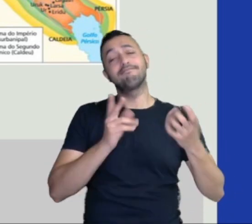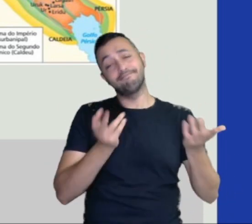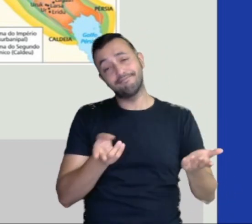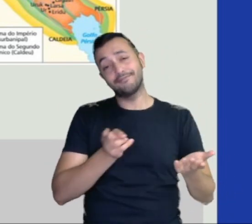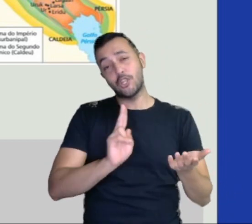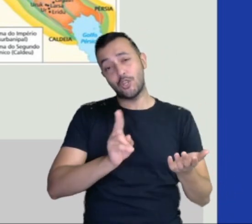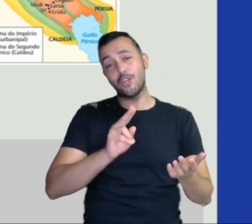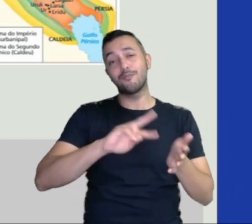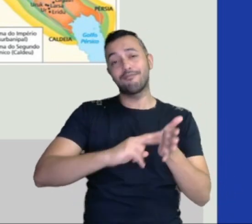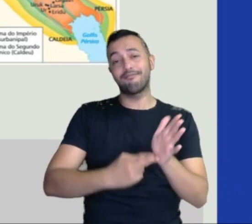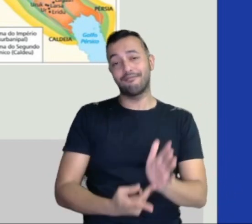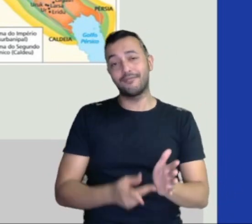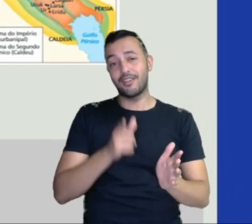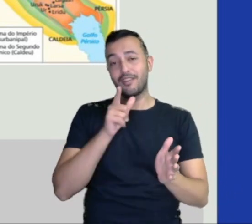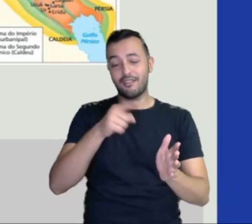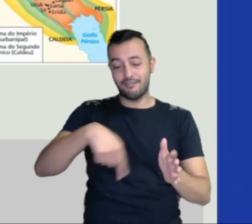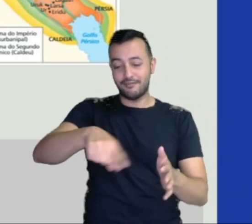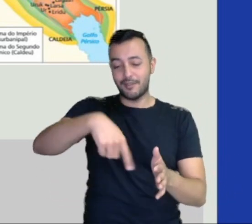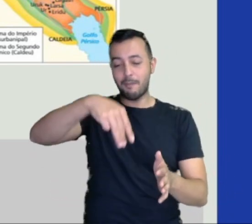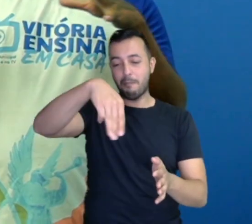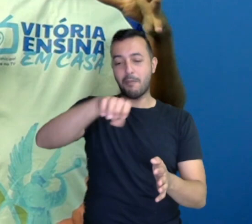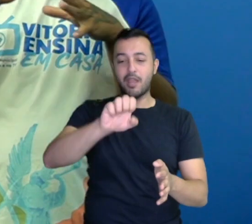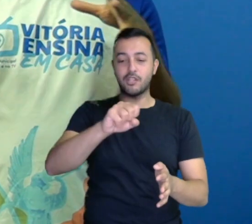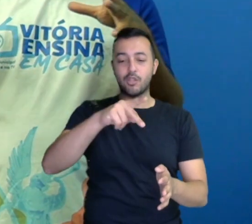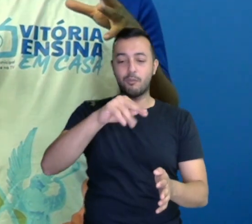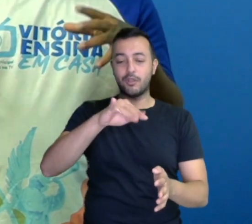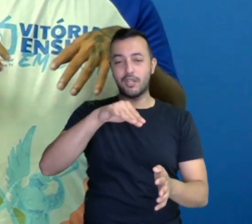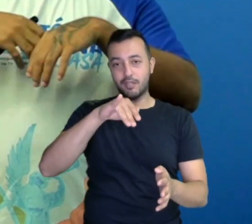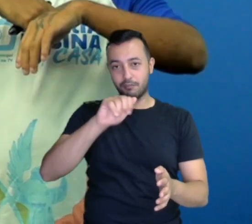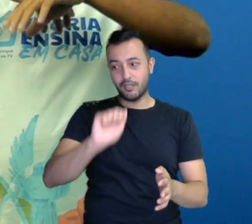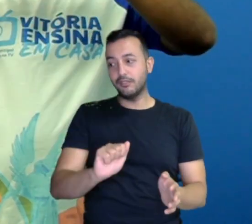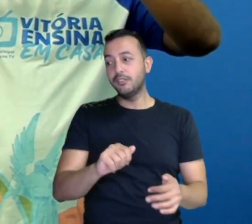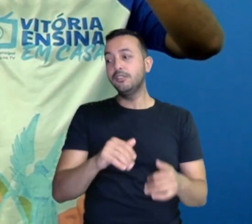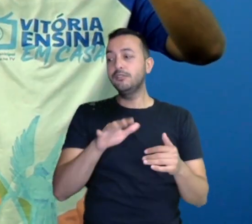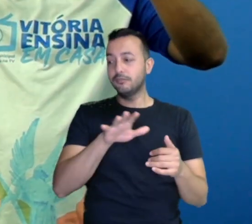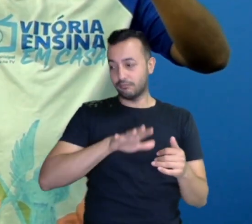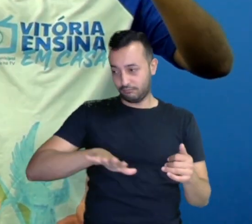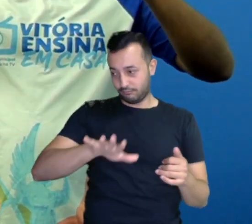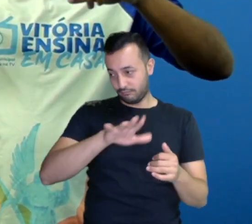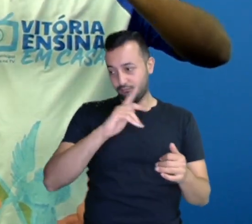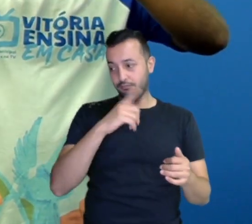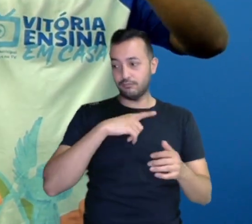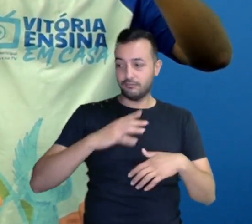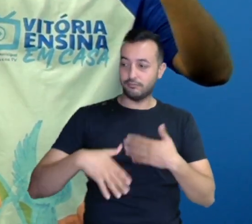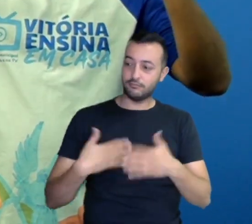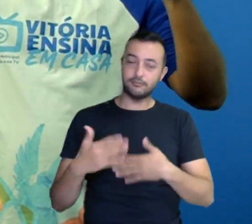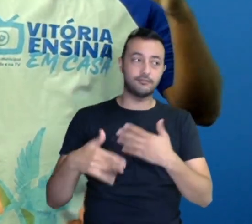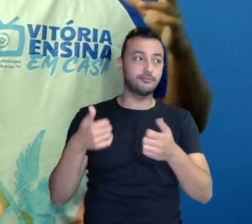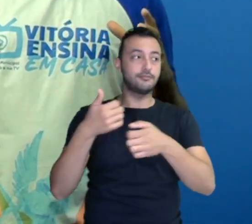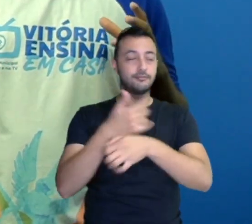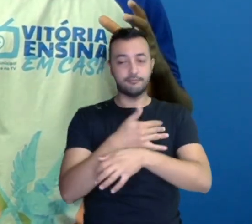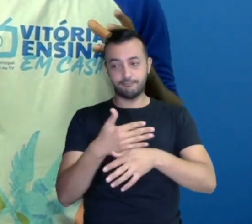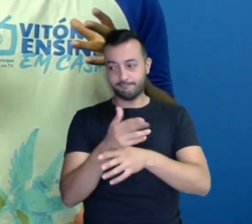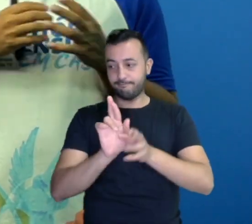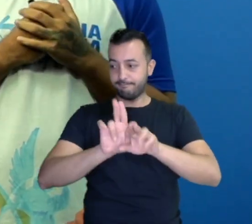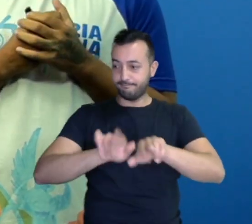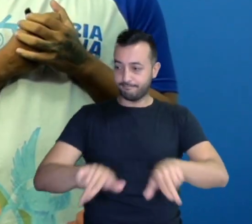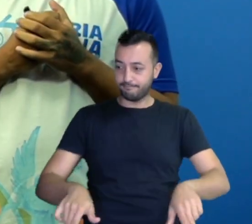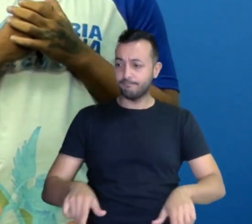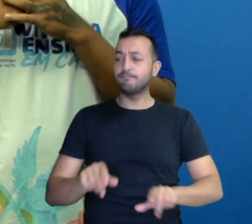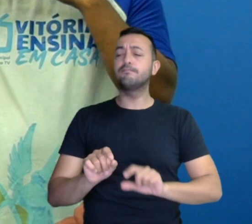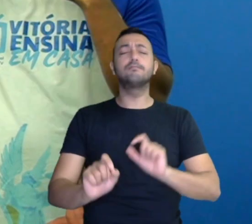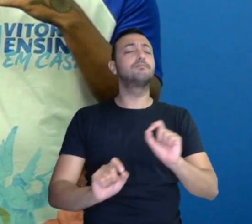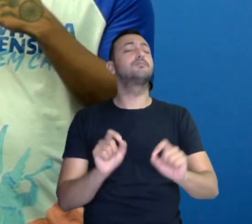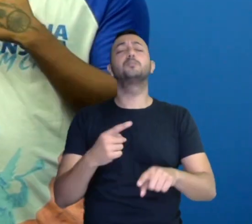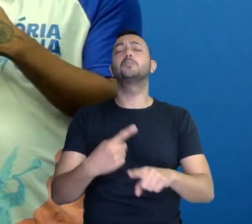rios, Mesopotâmia, tá? A Mesopotâmia, nesta região aí, se desenvolveram várias cidades-estados.